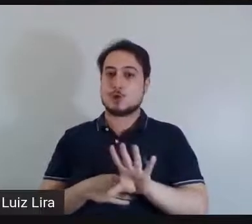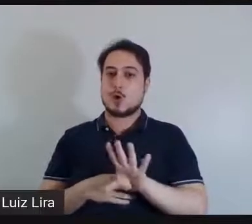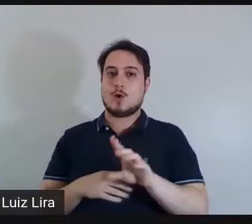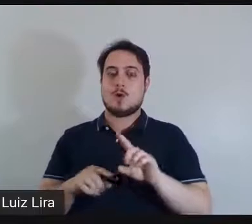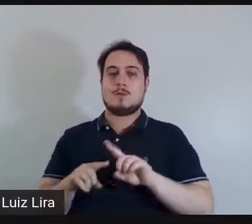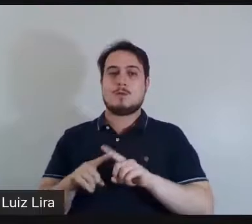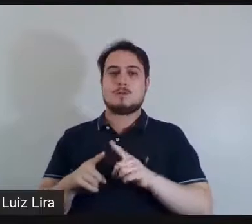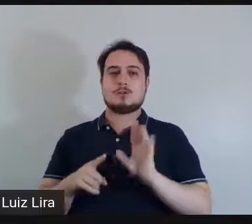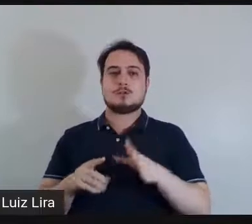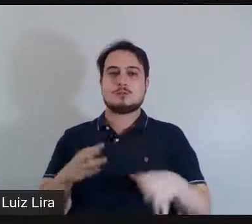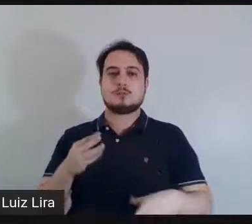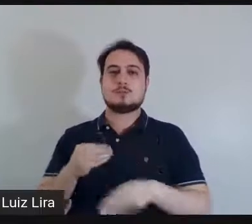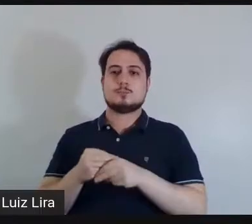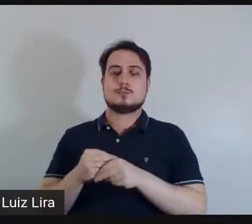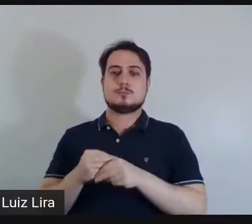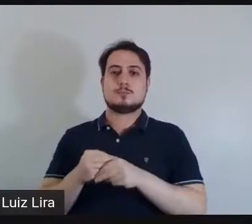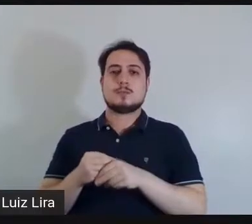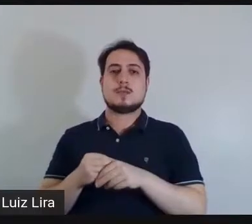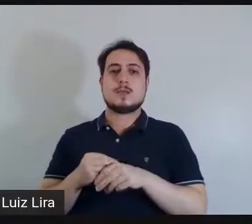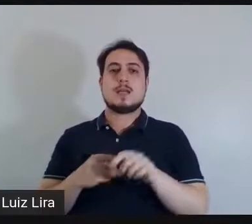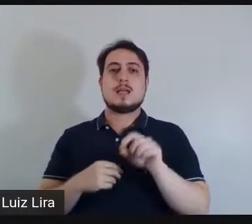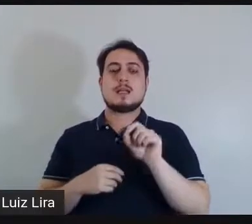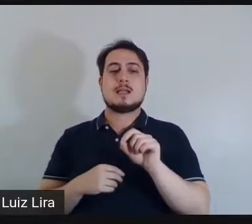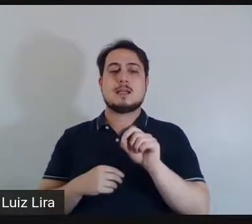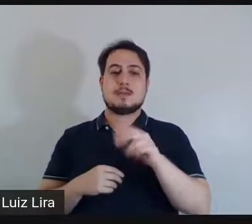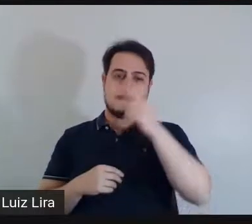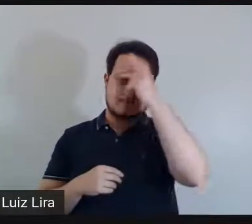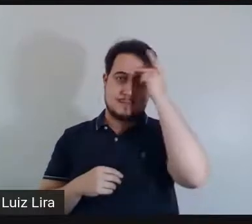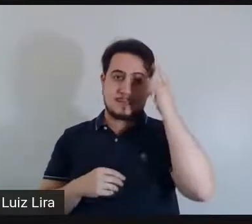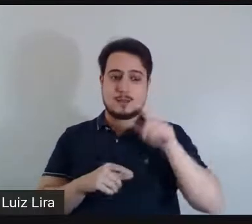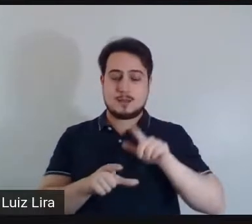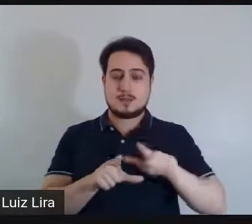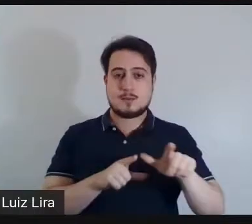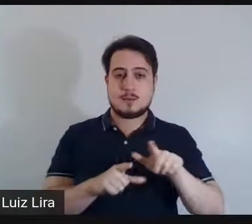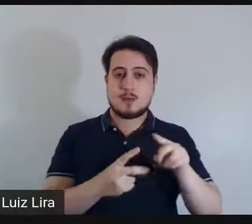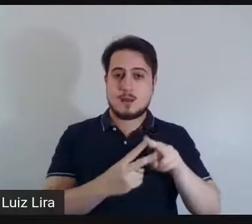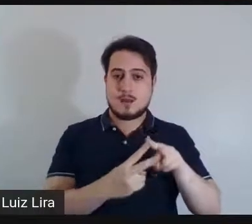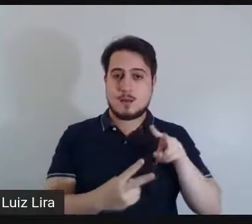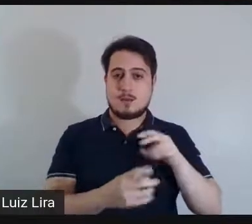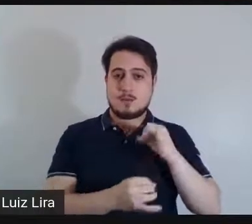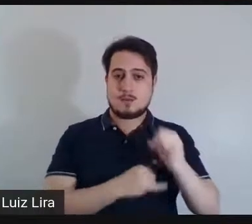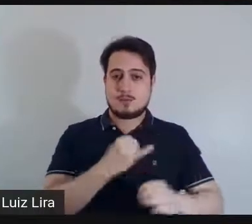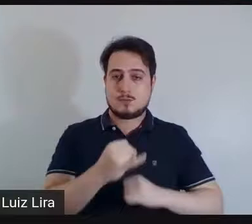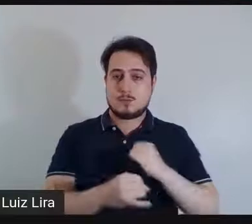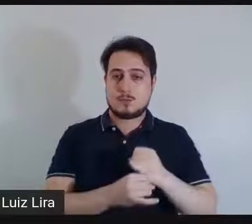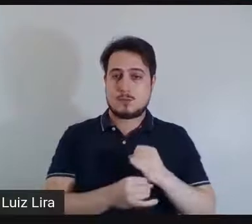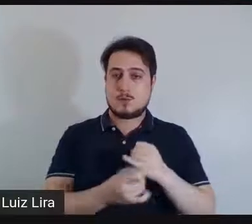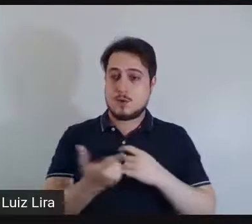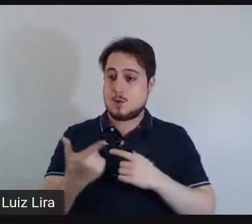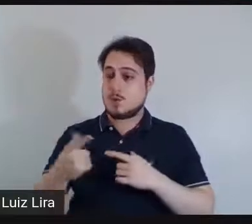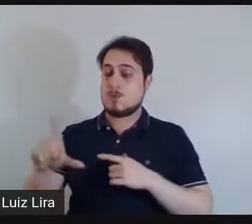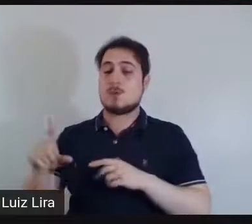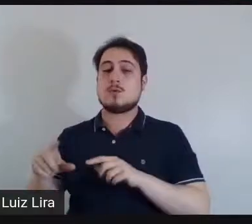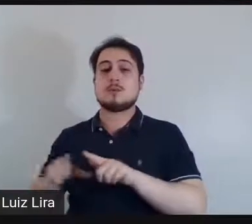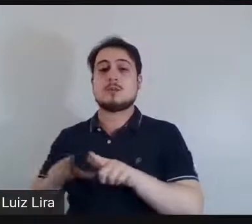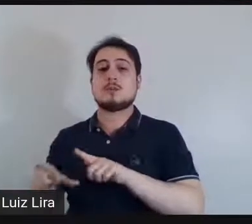complementou a fala dele, que tem gente que vai estar em trabalho remoto e outros estarão como?